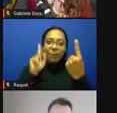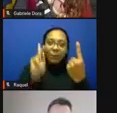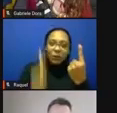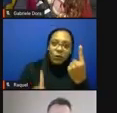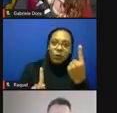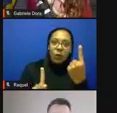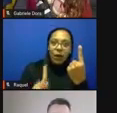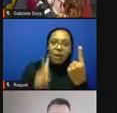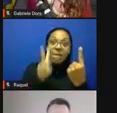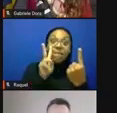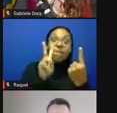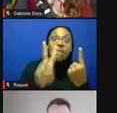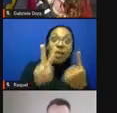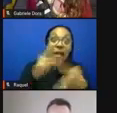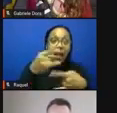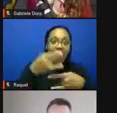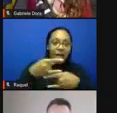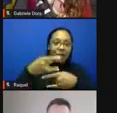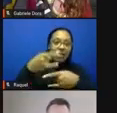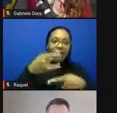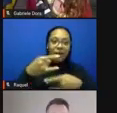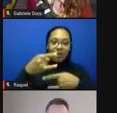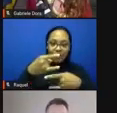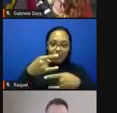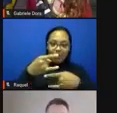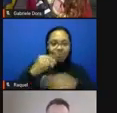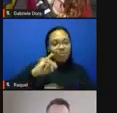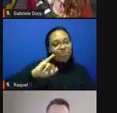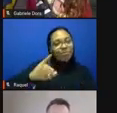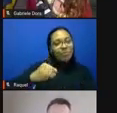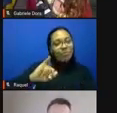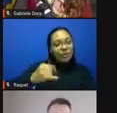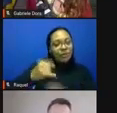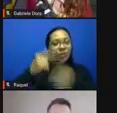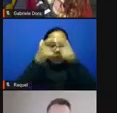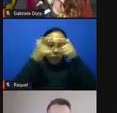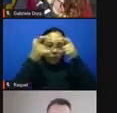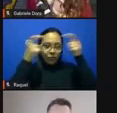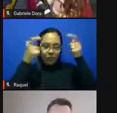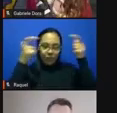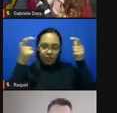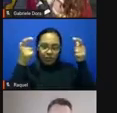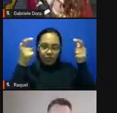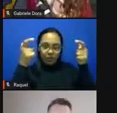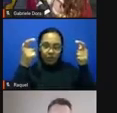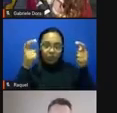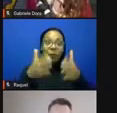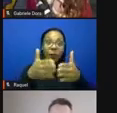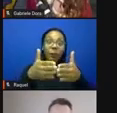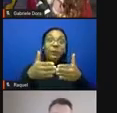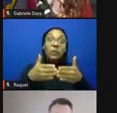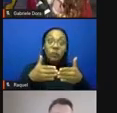live e aproveitar a oportunidade e o conhecimento trazido para pedir socorro e nós